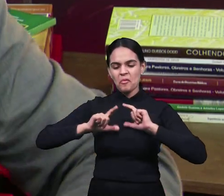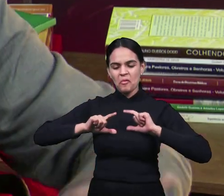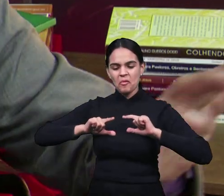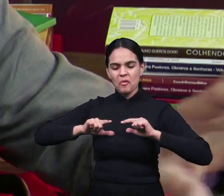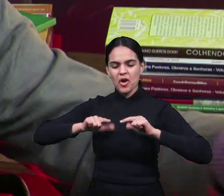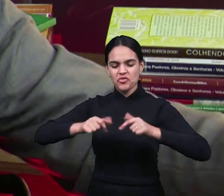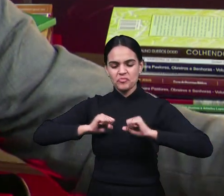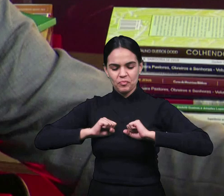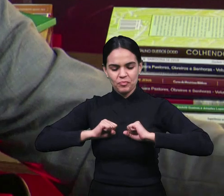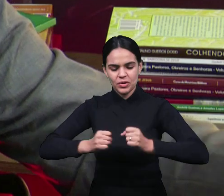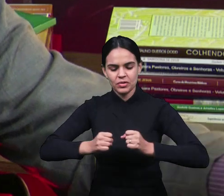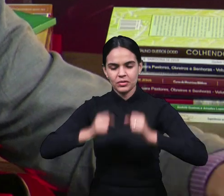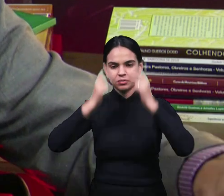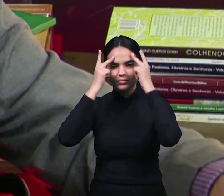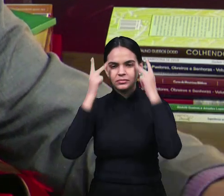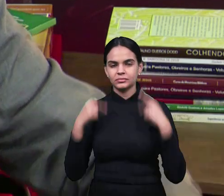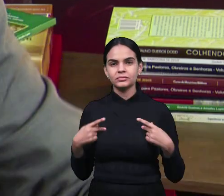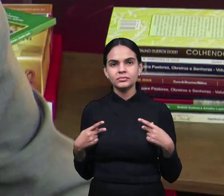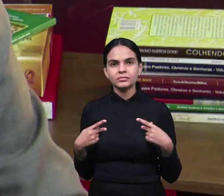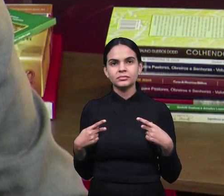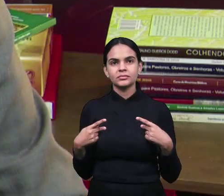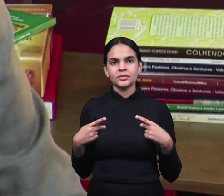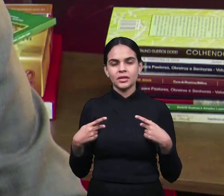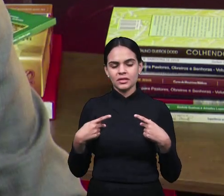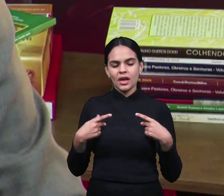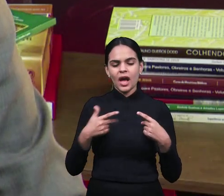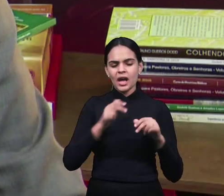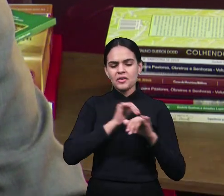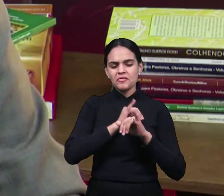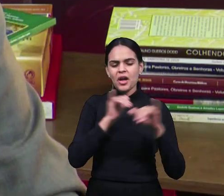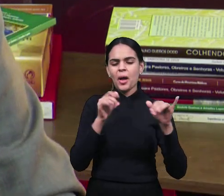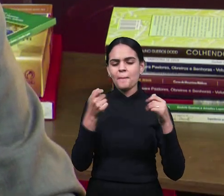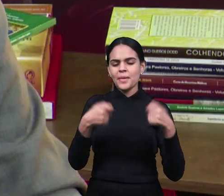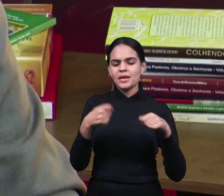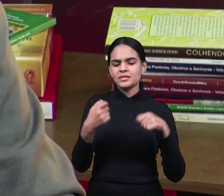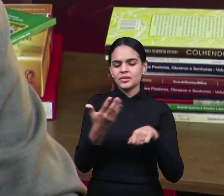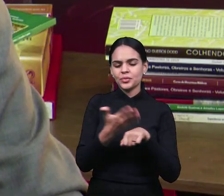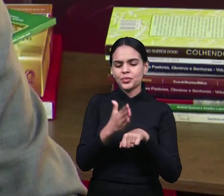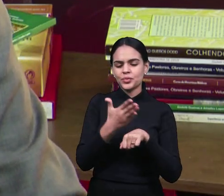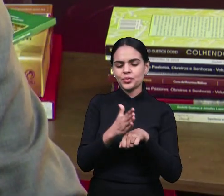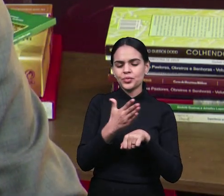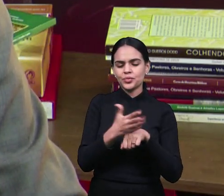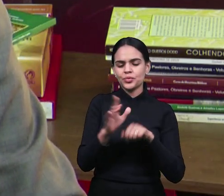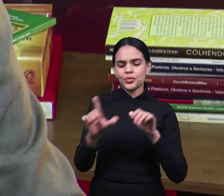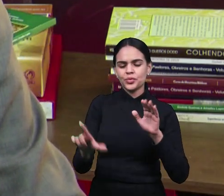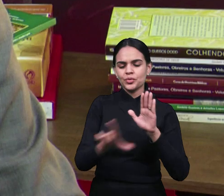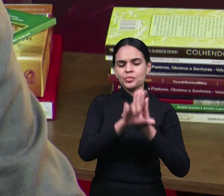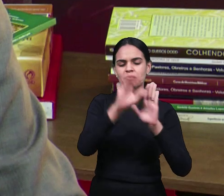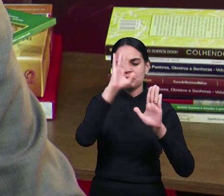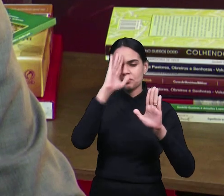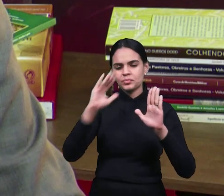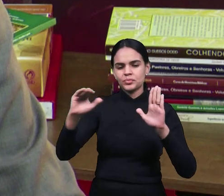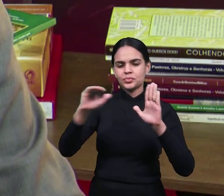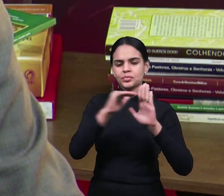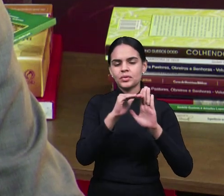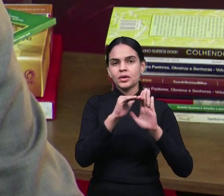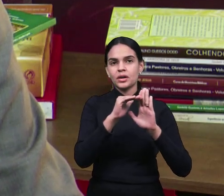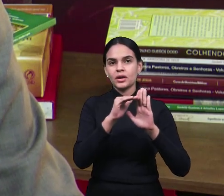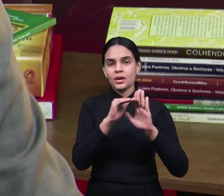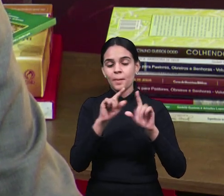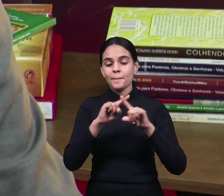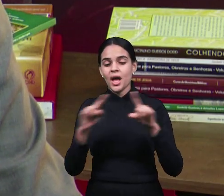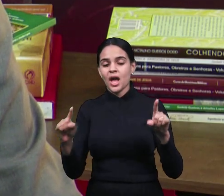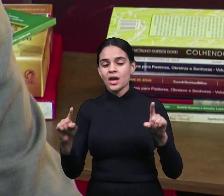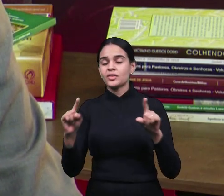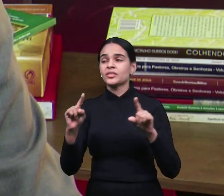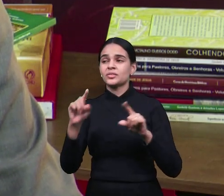Jesus, mas nós temos que praticar a lei. E o Senhor, ele repreende fortemente isso, né? Os que dizem judeus